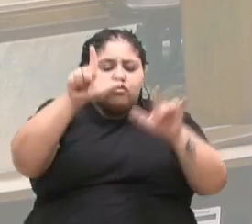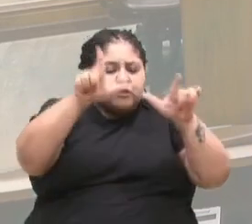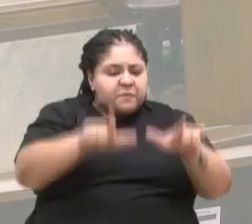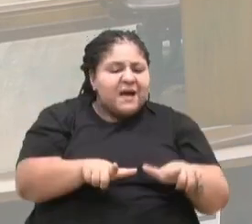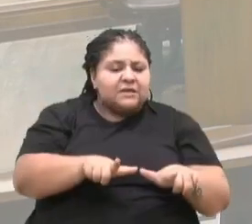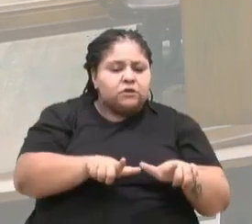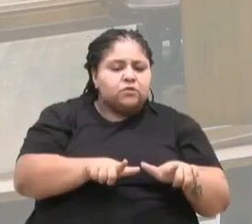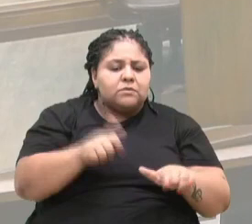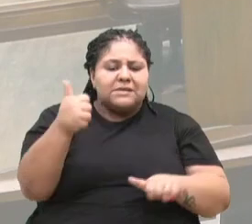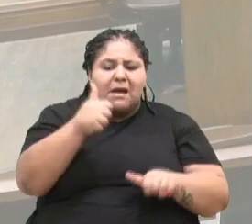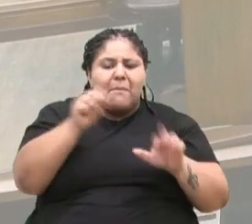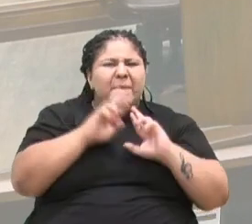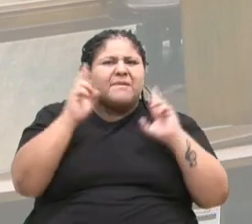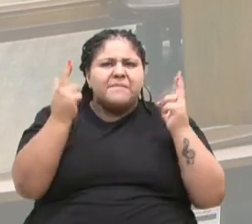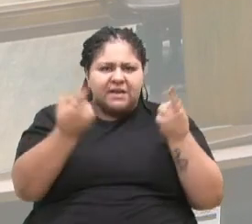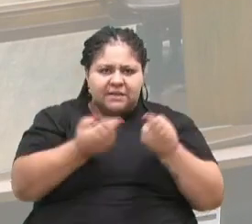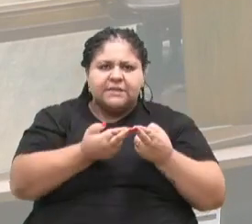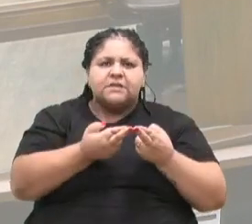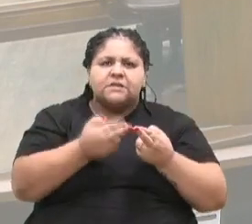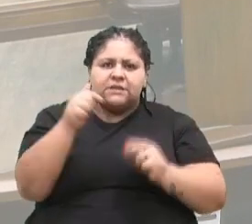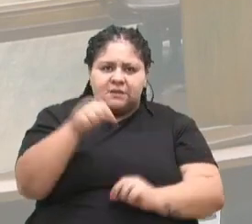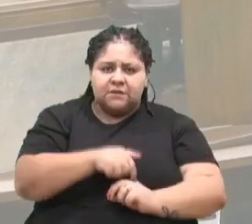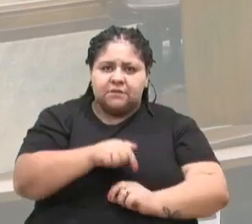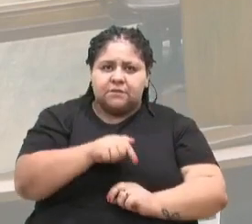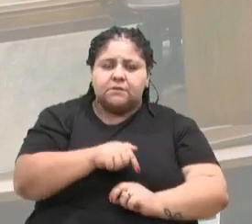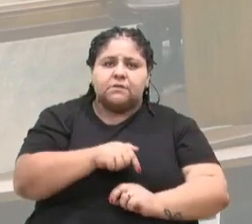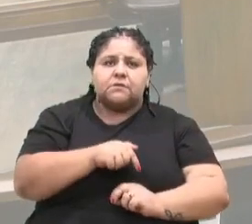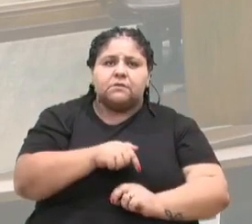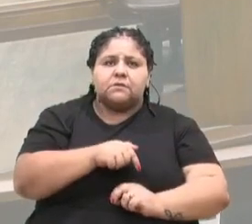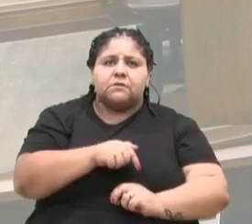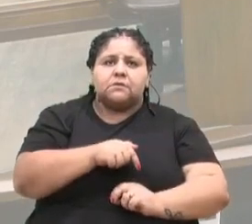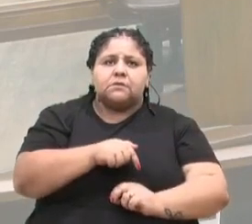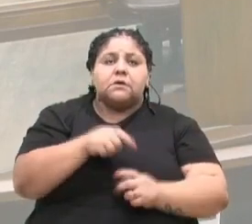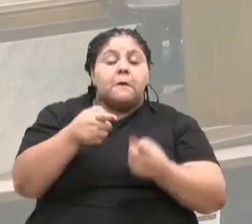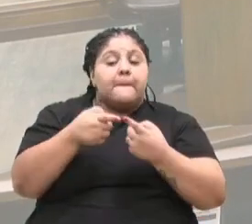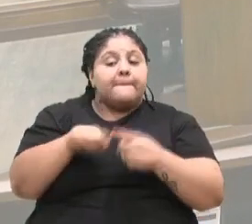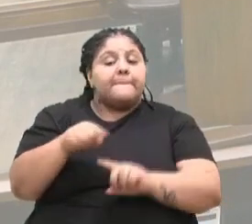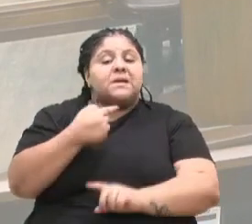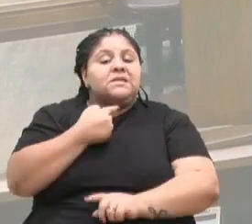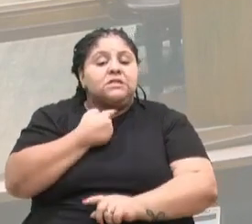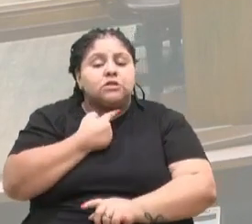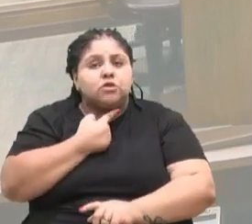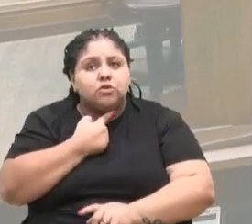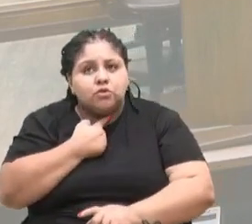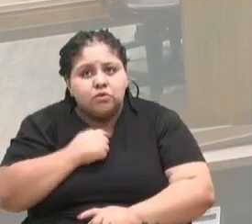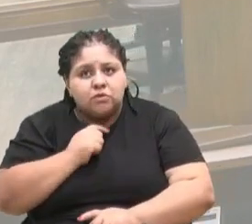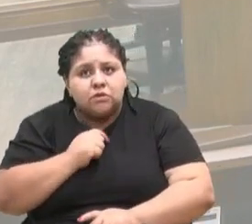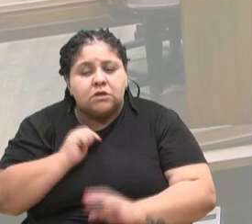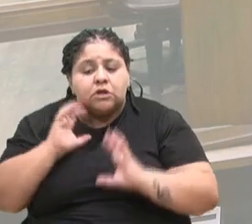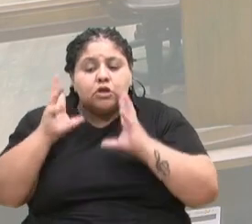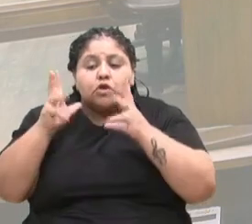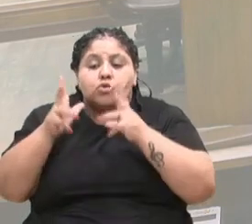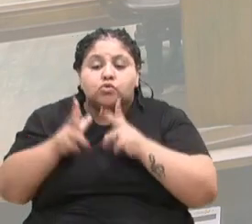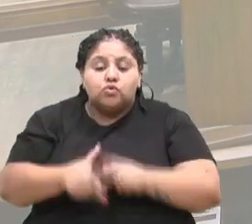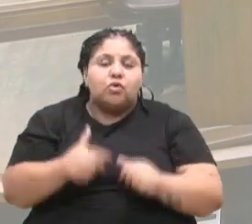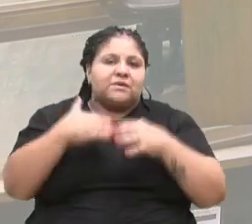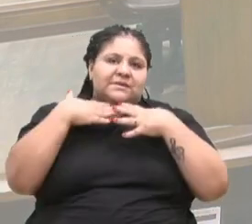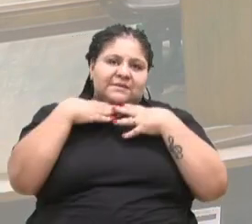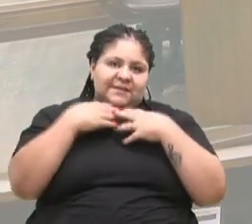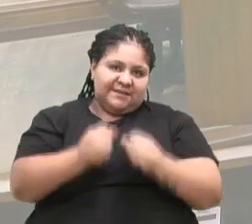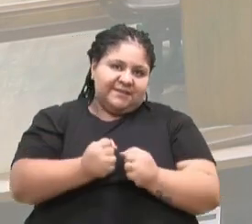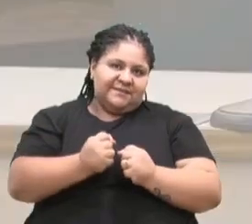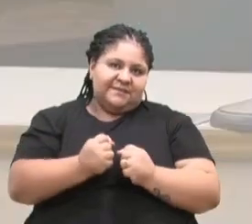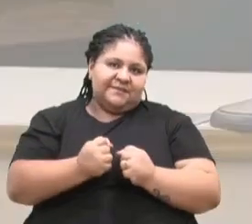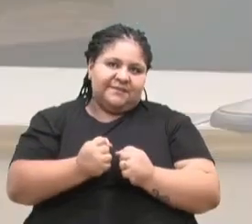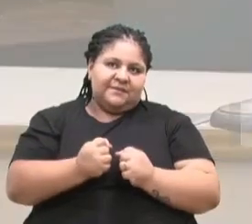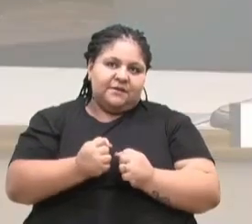sessão presente, né, que ela estava presente para falar do Aquafest. Mas eu gostaria desse mesmo envolvimento com todas as secretarias para